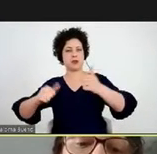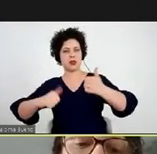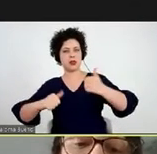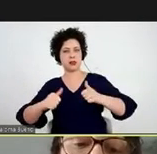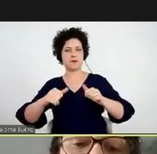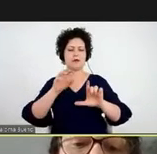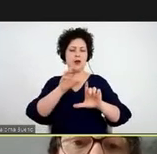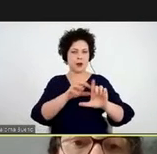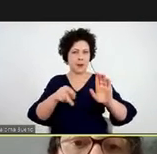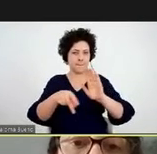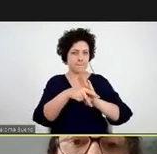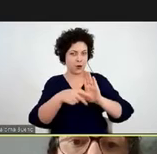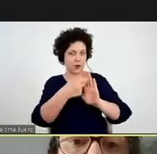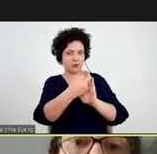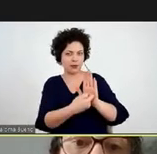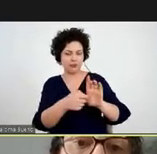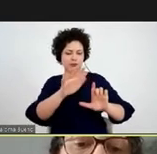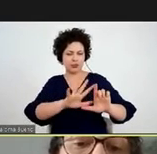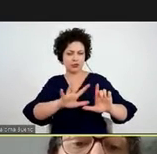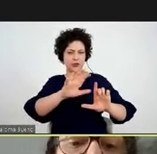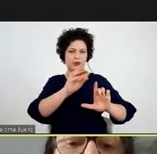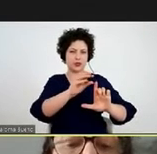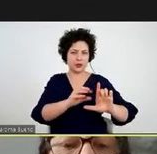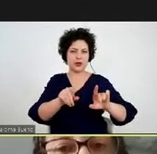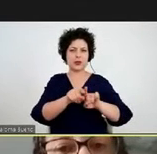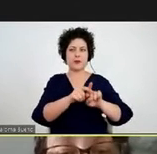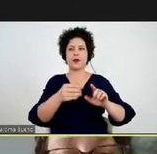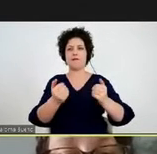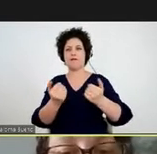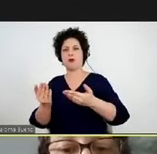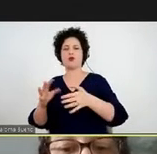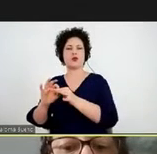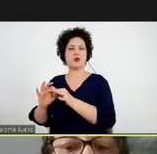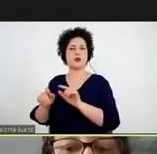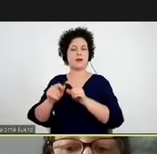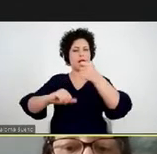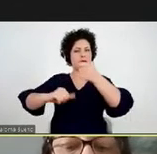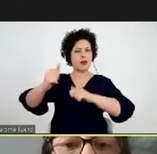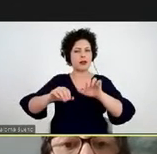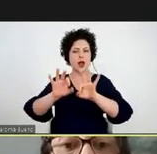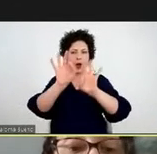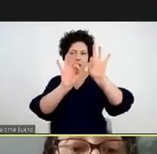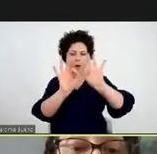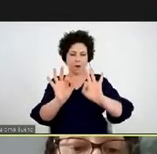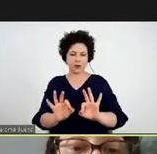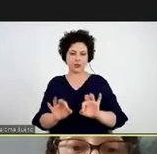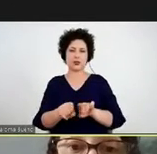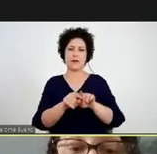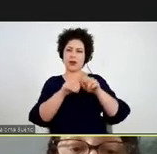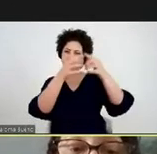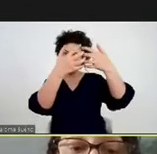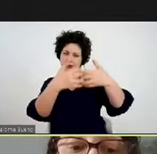internas e externas do texto, busca examinar a organização do texto, os seus